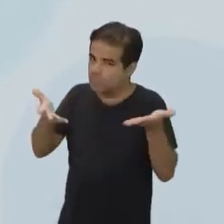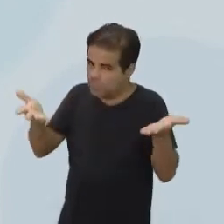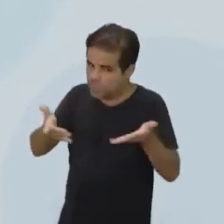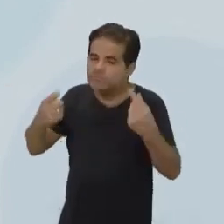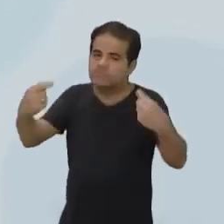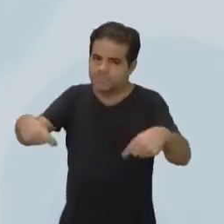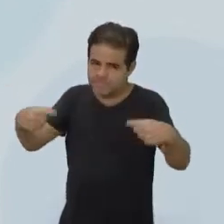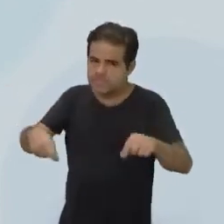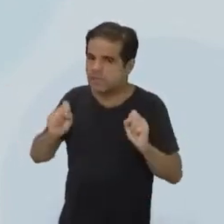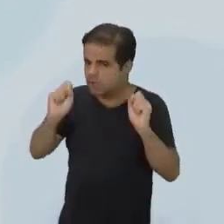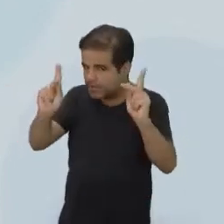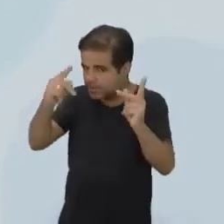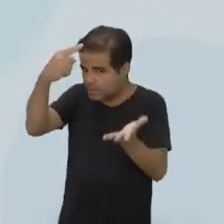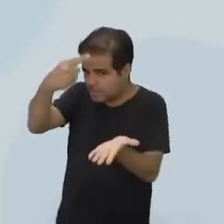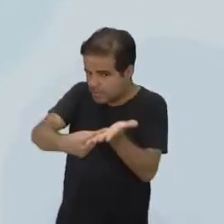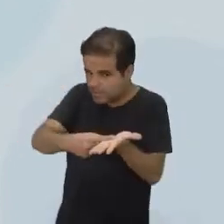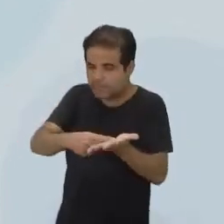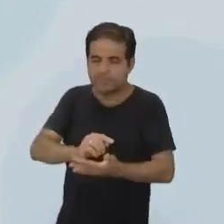hoje, certo?